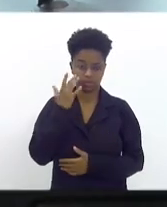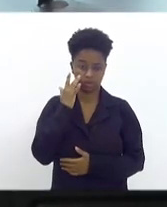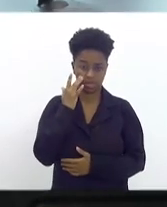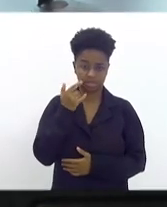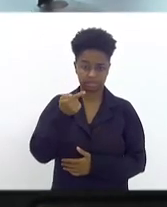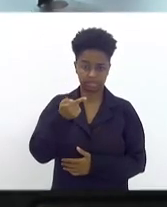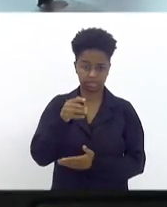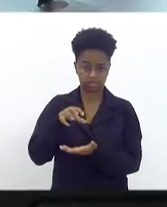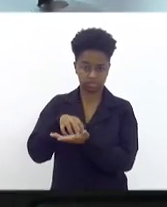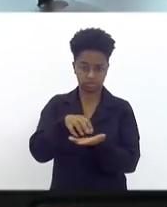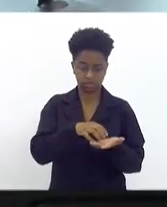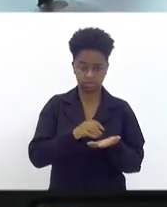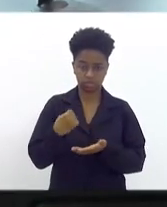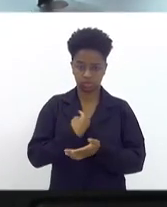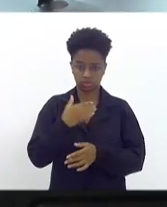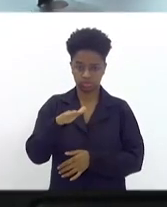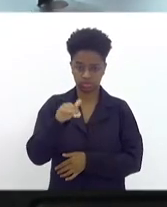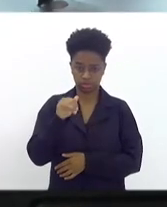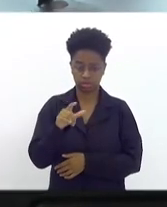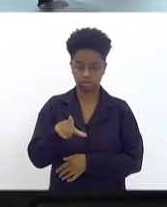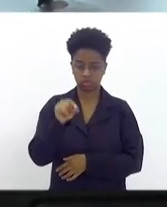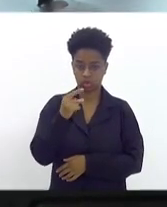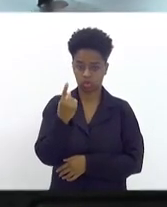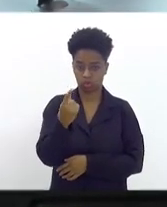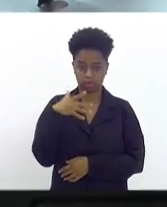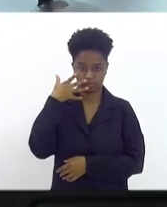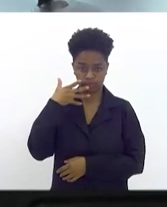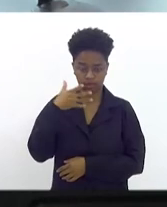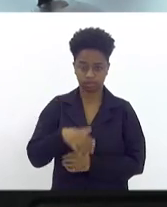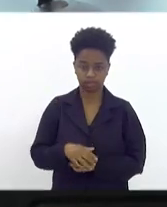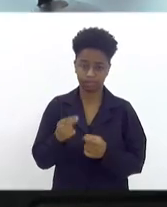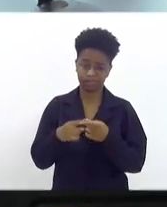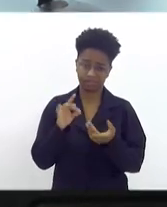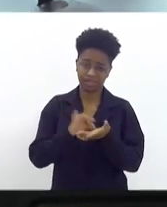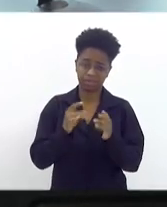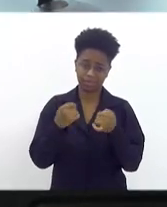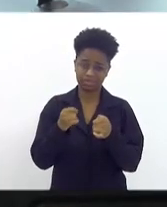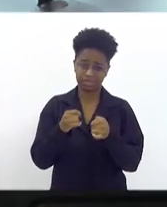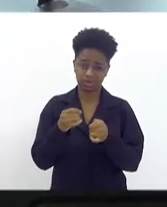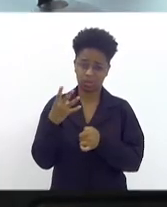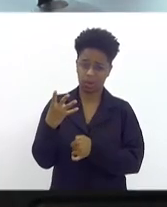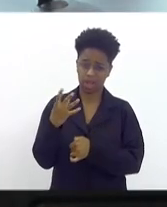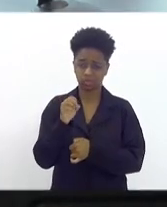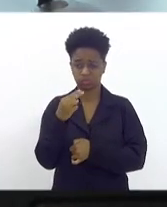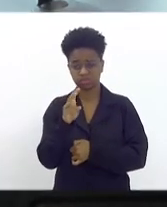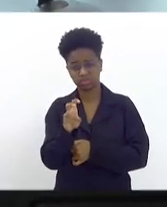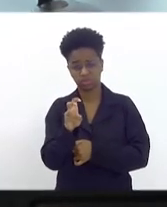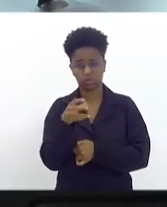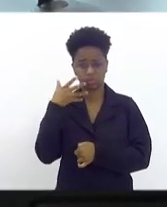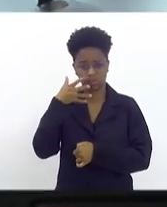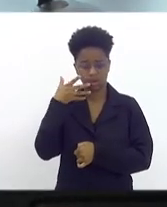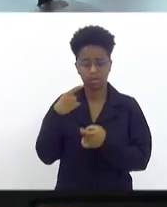entidades aqui, a gente vai chamar, escolhe uma para falar. Na verdade, a gente vai ter que ouvir 4 ou 5, Ministério Público